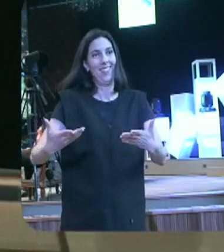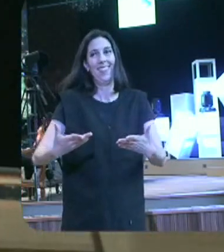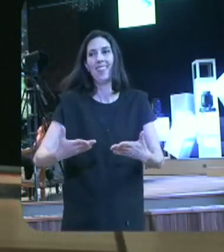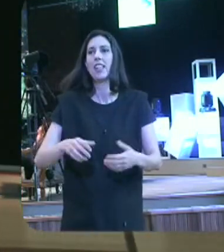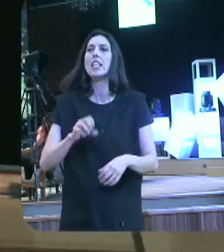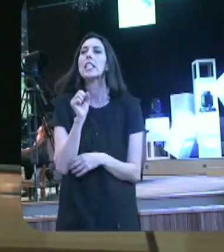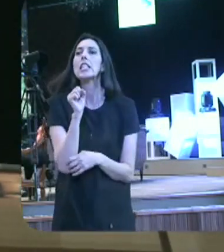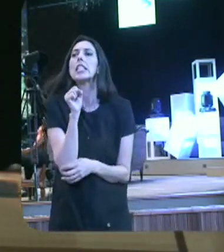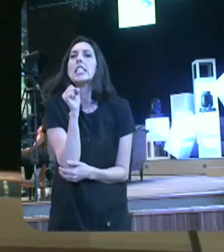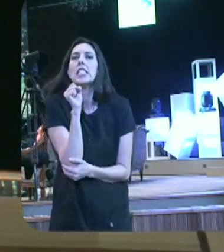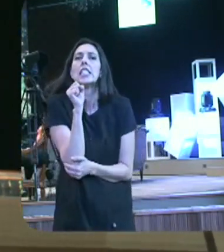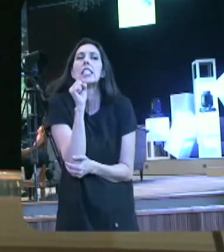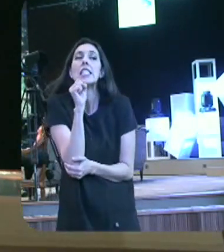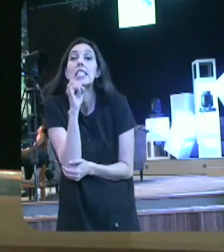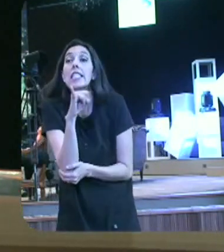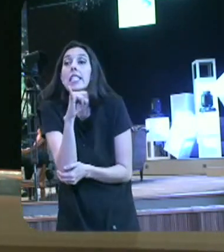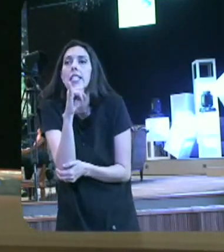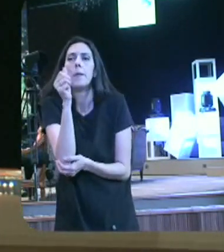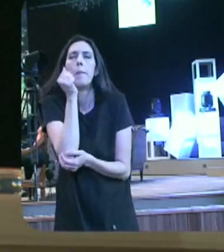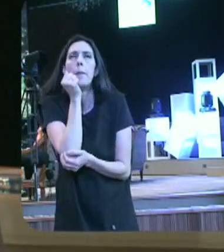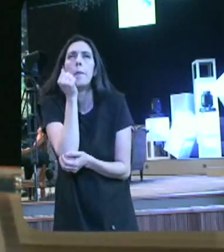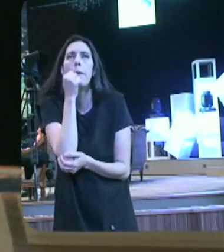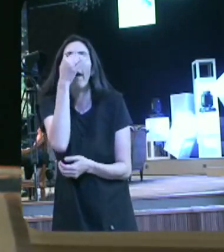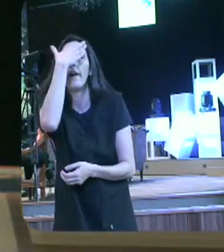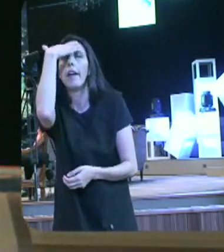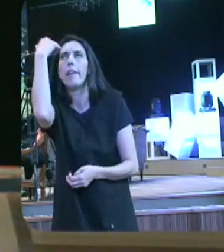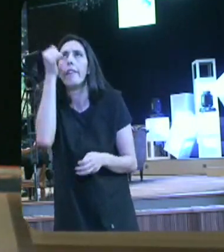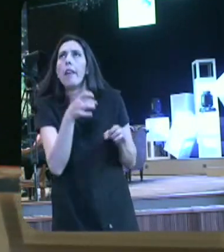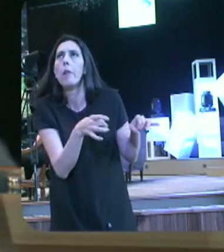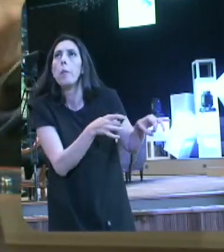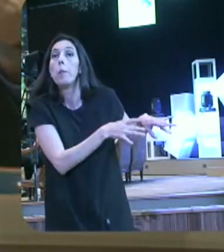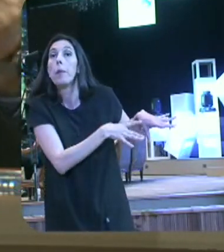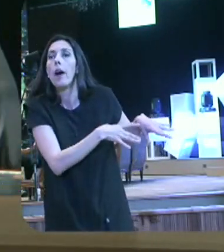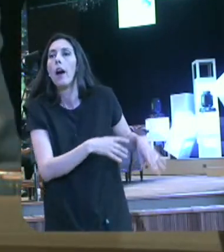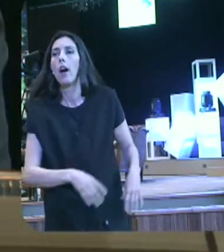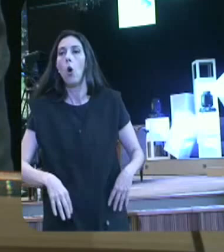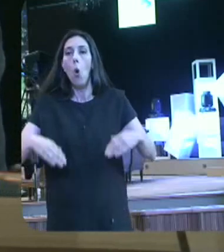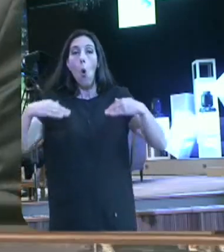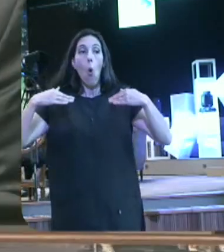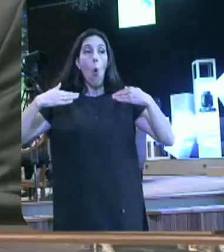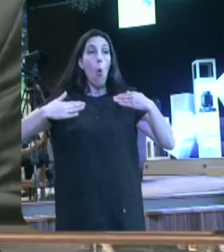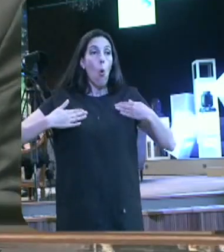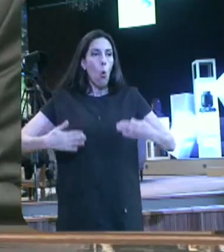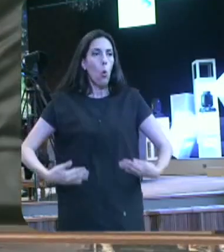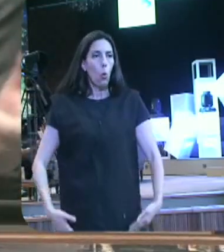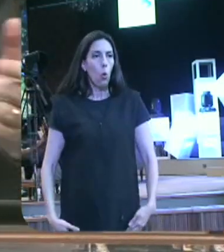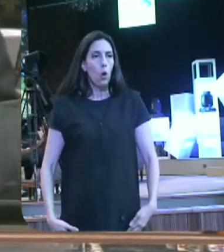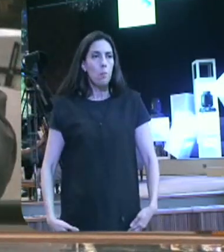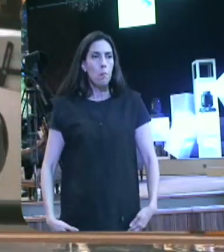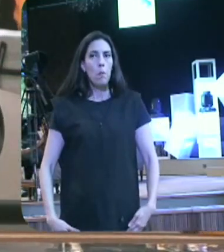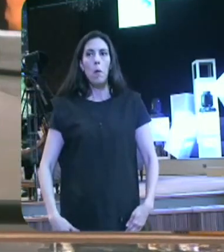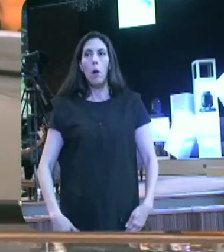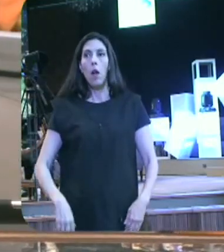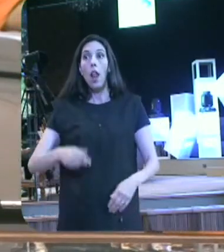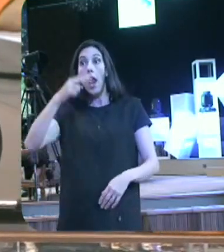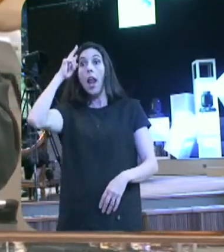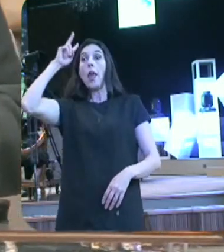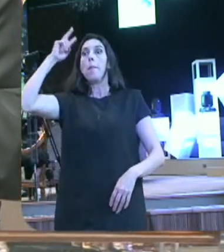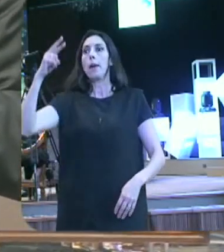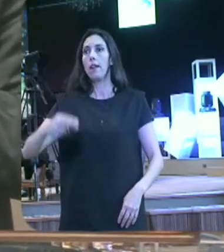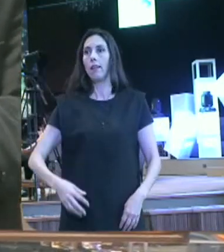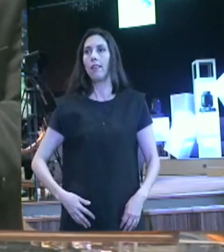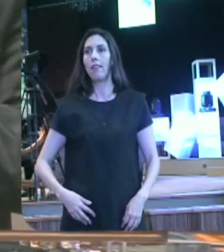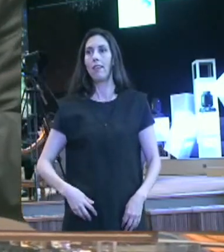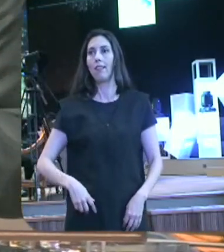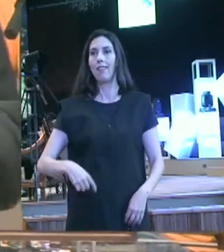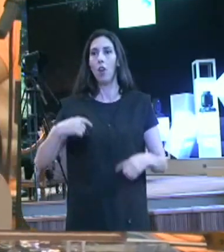a mãe esquecesse, o corpo dela não esquece. É isso que a Bíblia está dizendo.